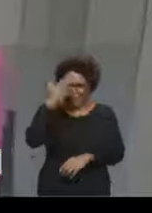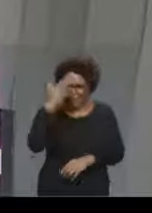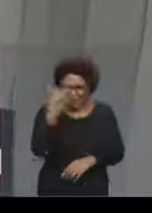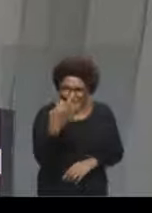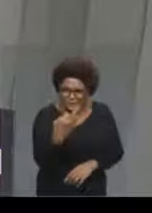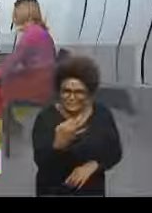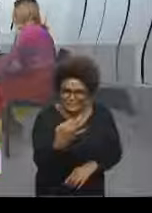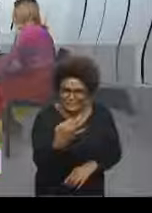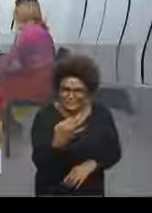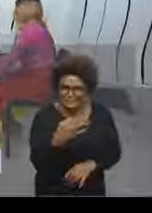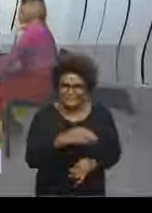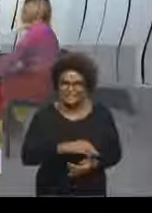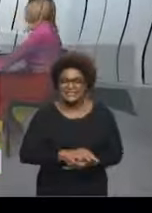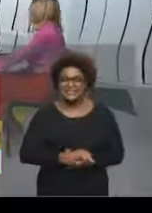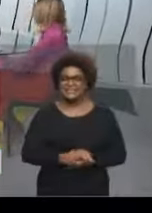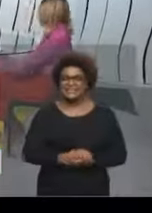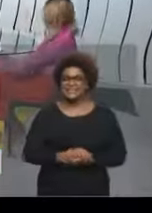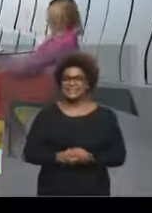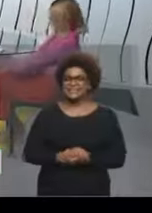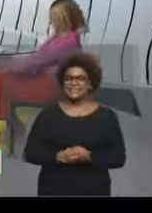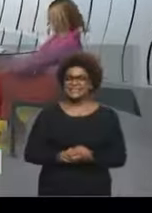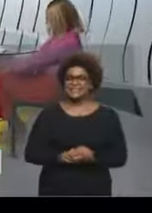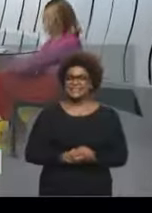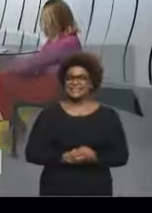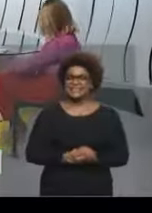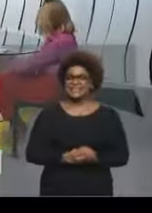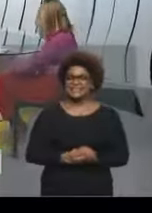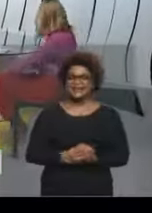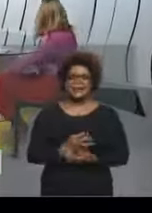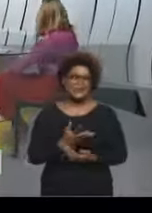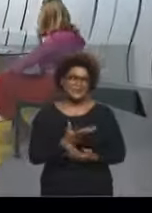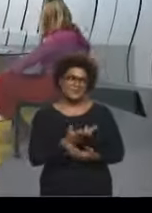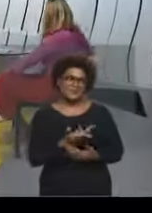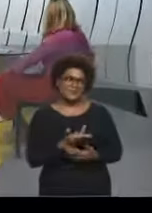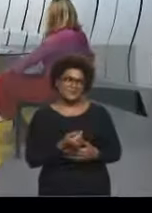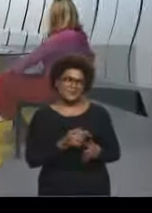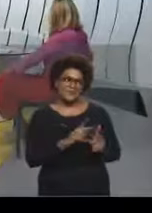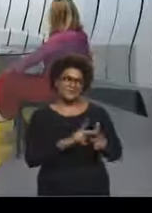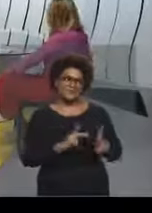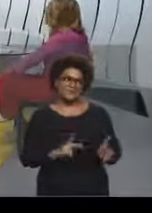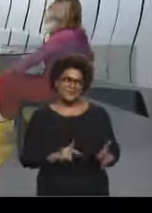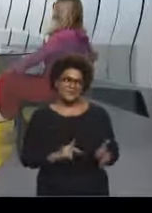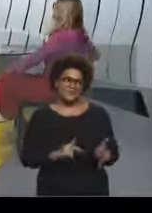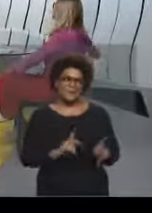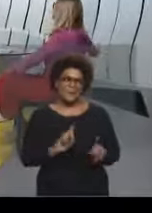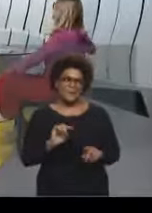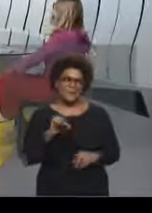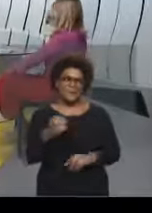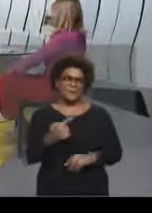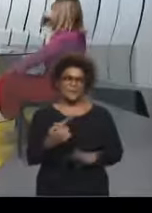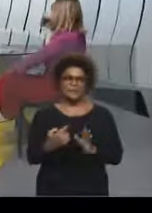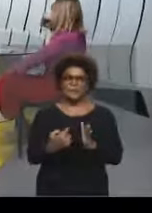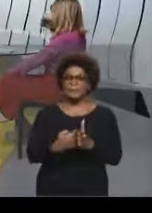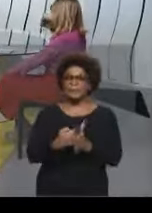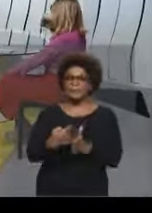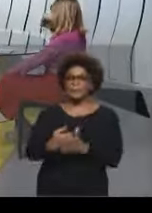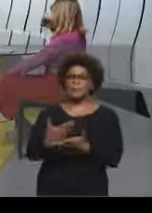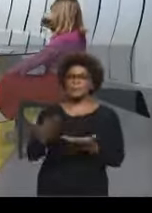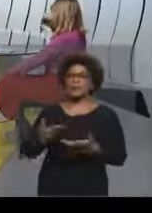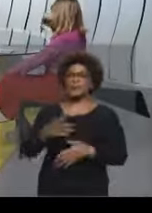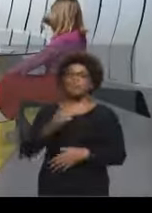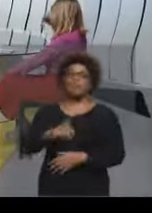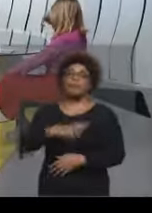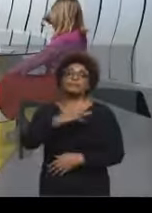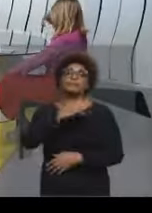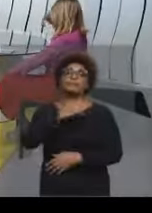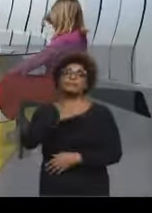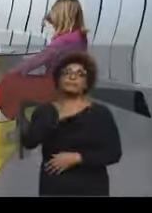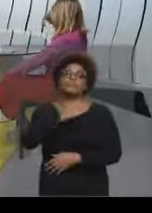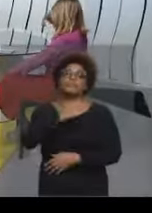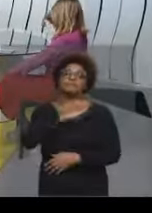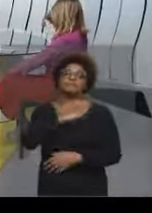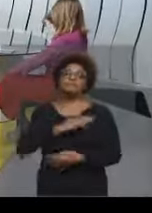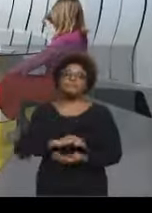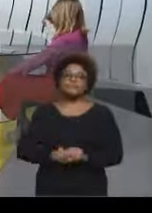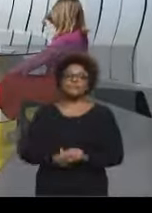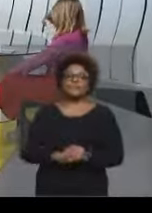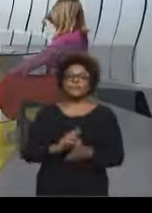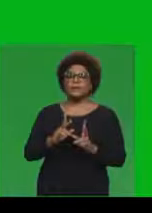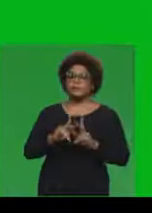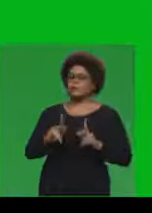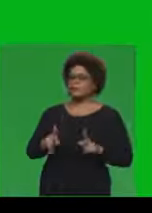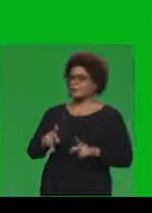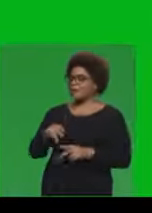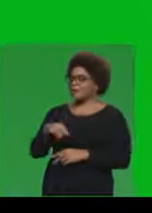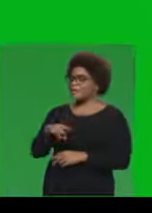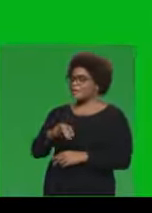Perfeito? Perfeito. Perfeito, professora. Vamos para a próxima. Nossa próxima questão agora é do terceiro ano. Professora Maria